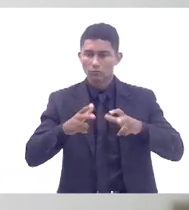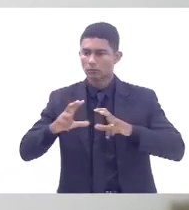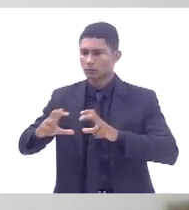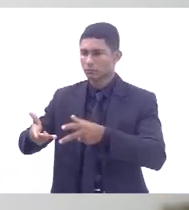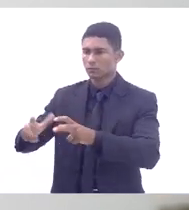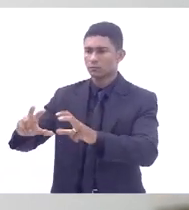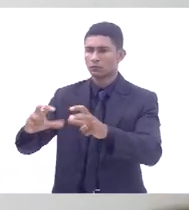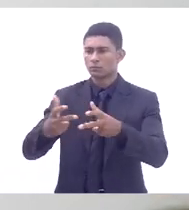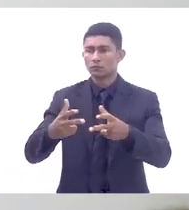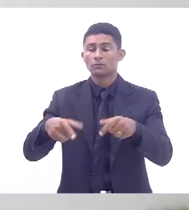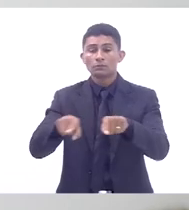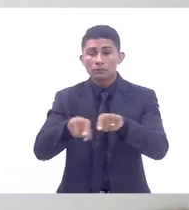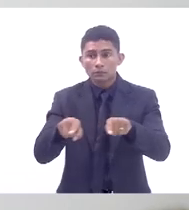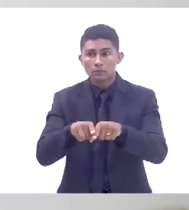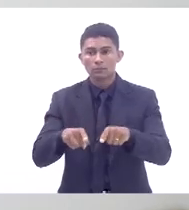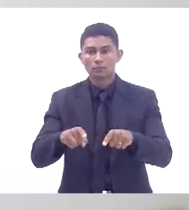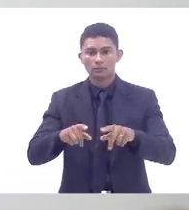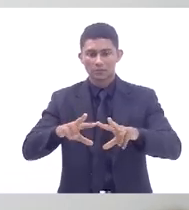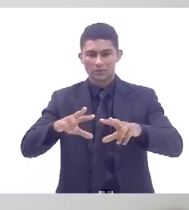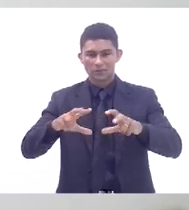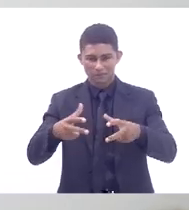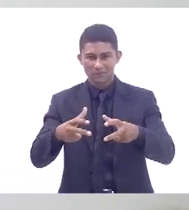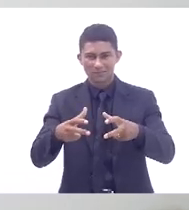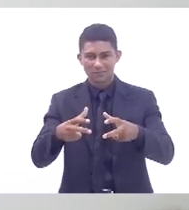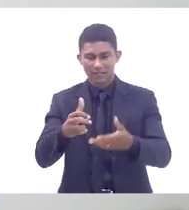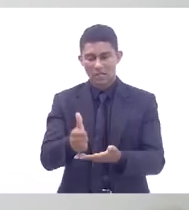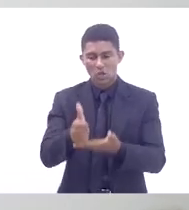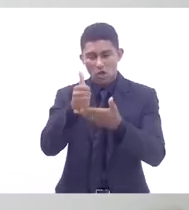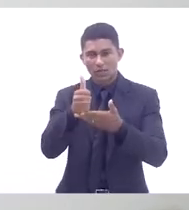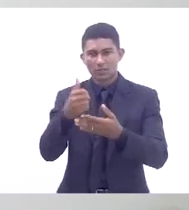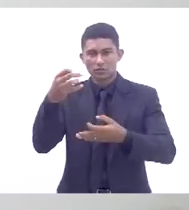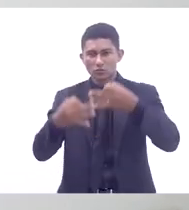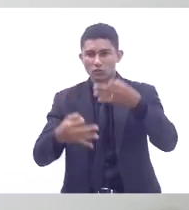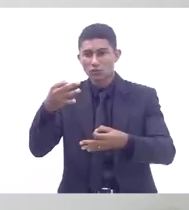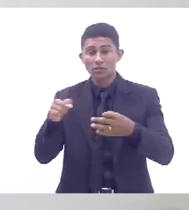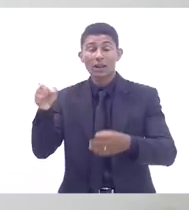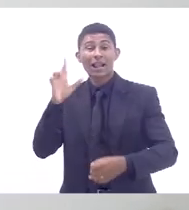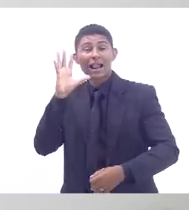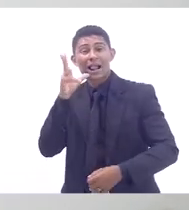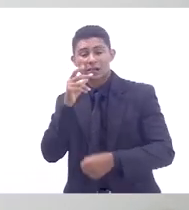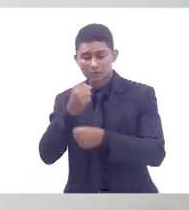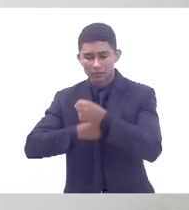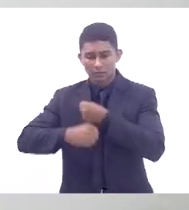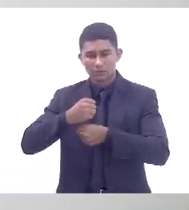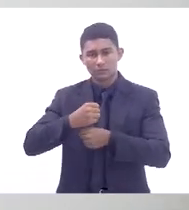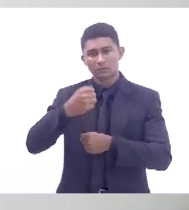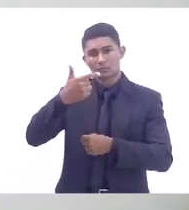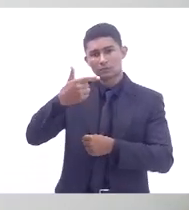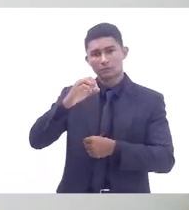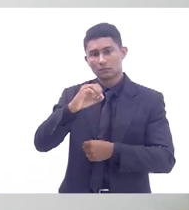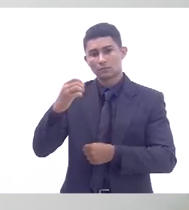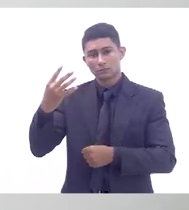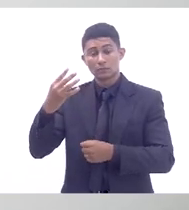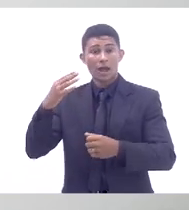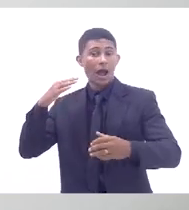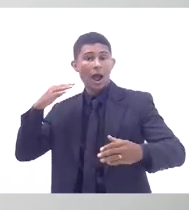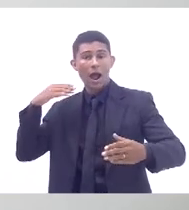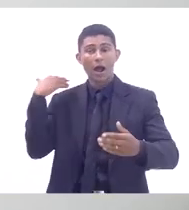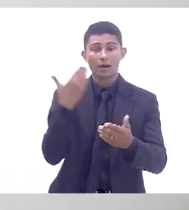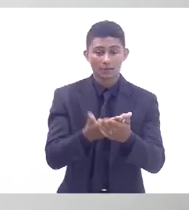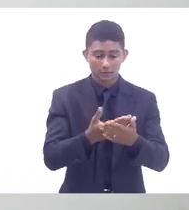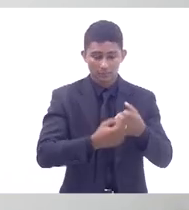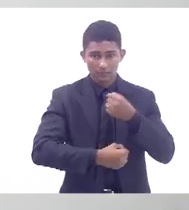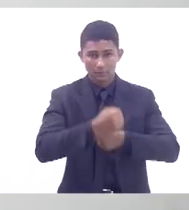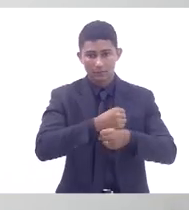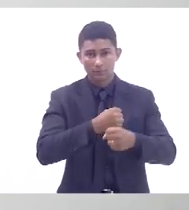EA o parecer da assessoria jurídica Ele demorou de 2004 até 2018 para ser